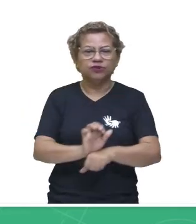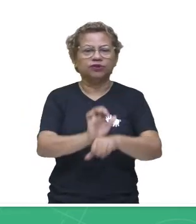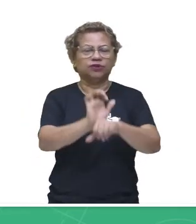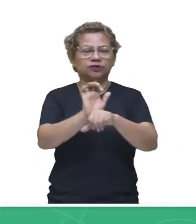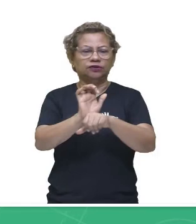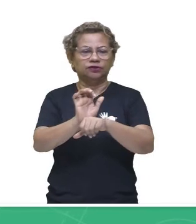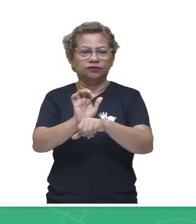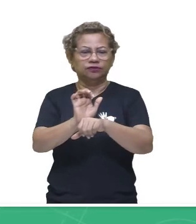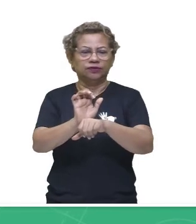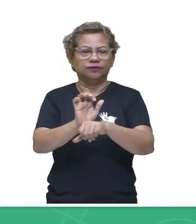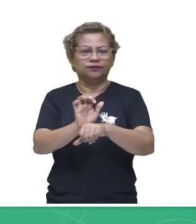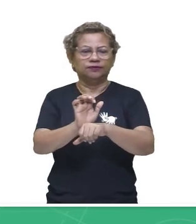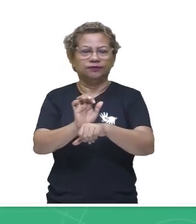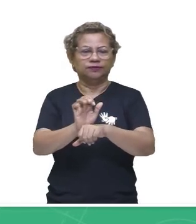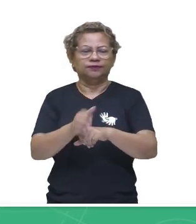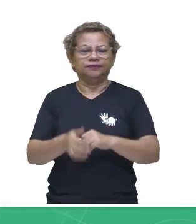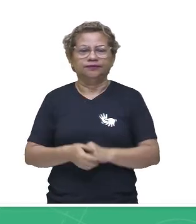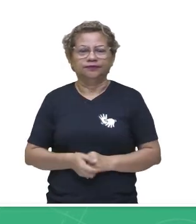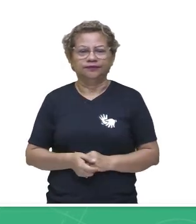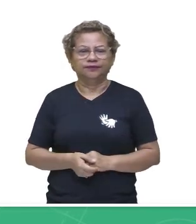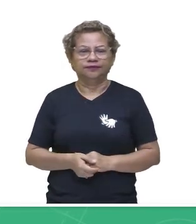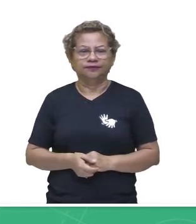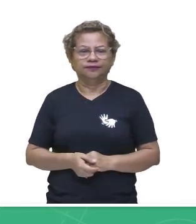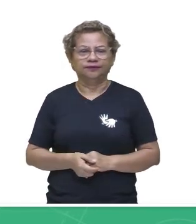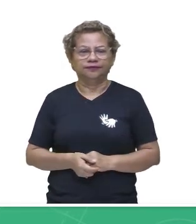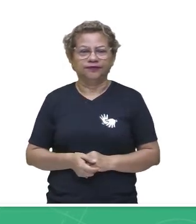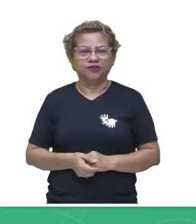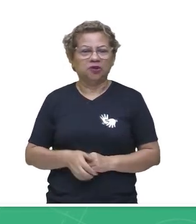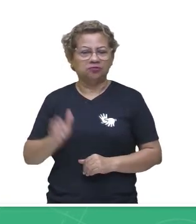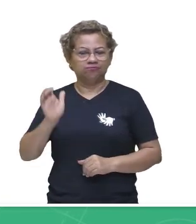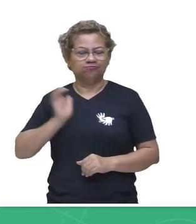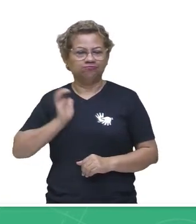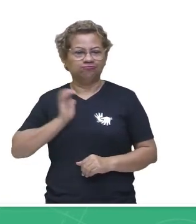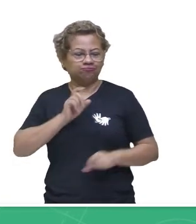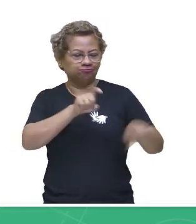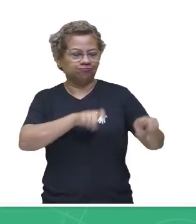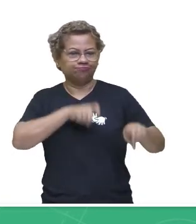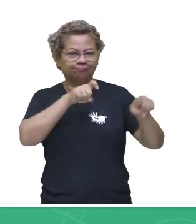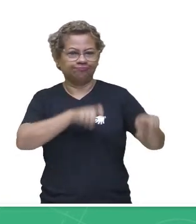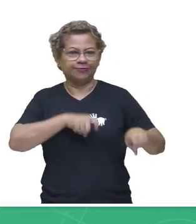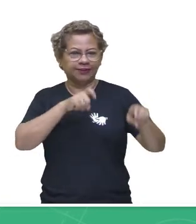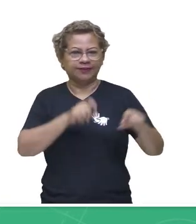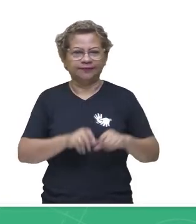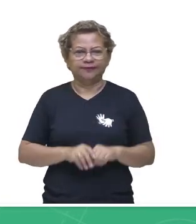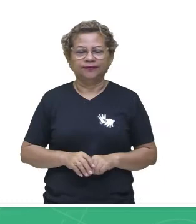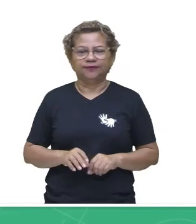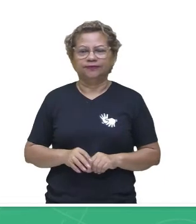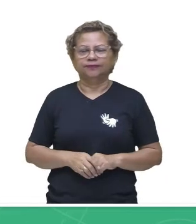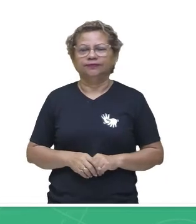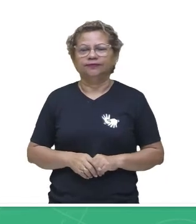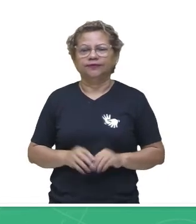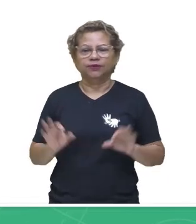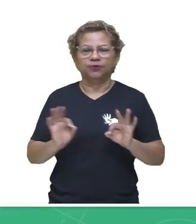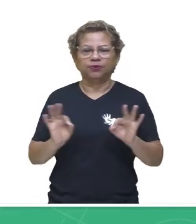apoiar o republicanismo. Na verdade, isso não vai acontecer nesse momento, né, gente? Só um minutinho.